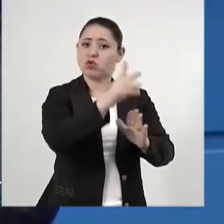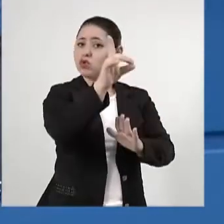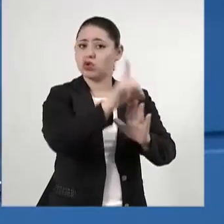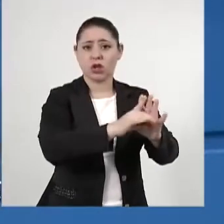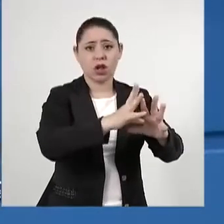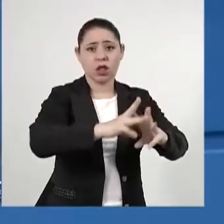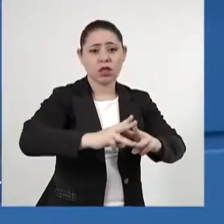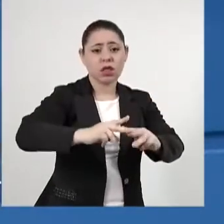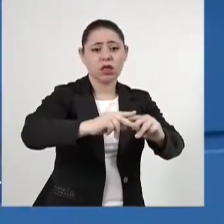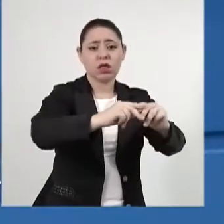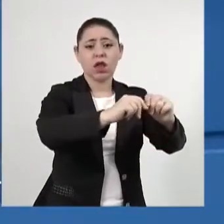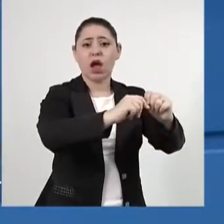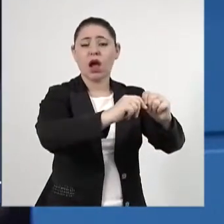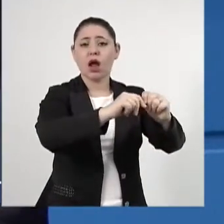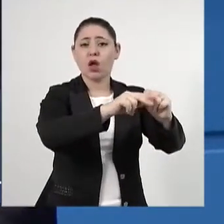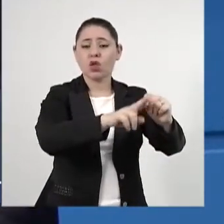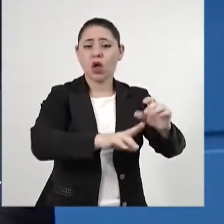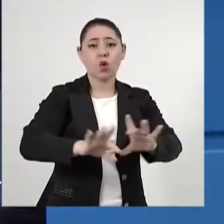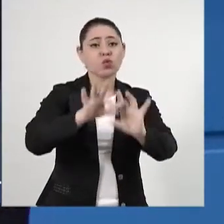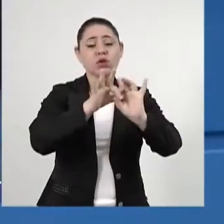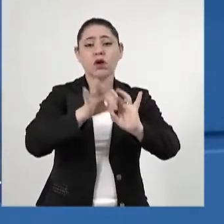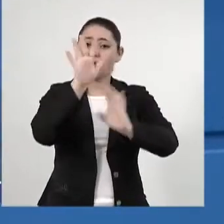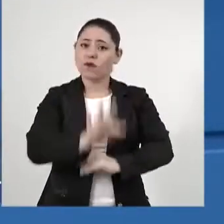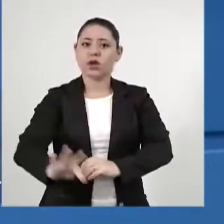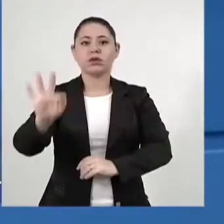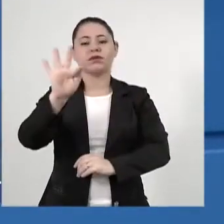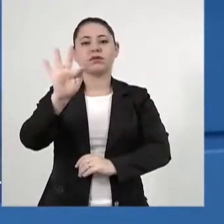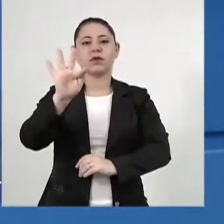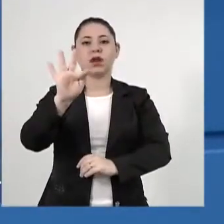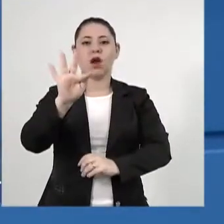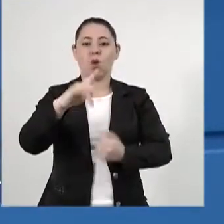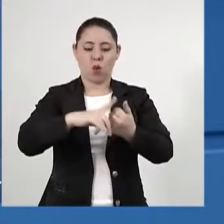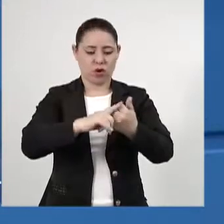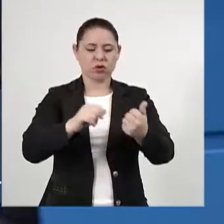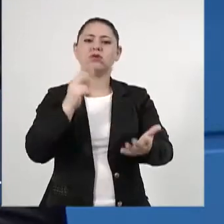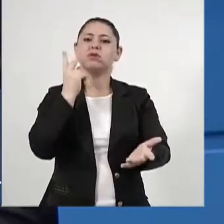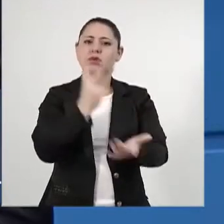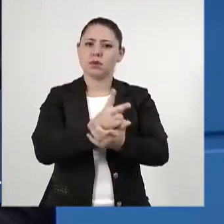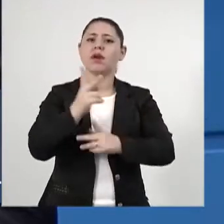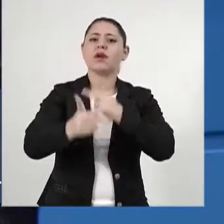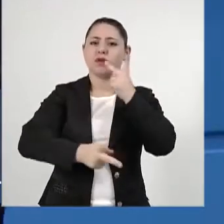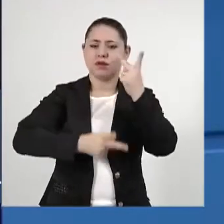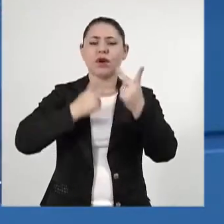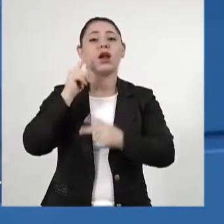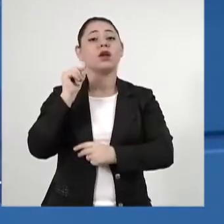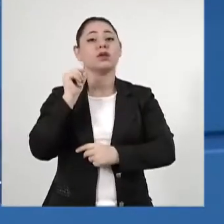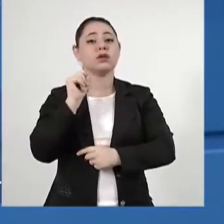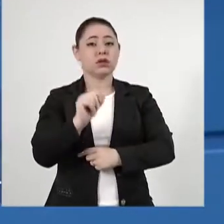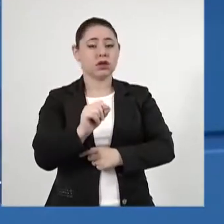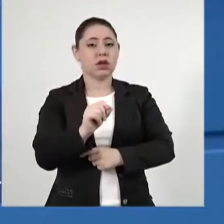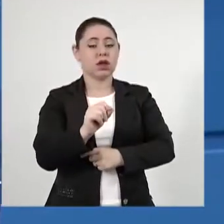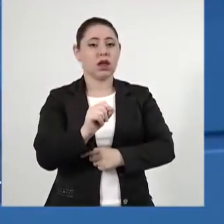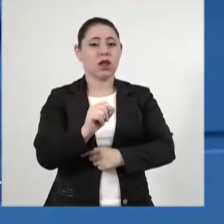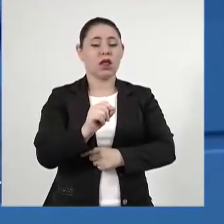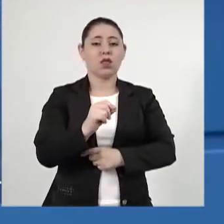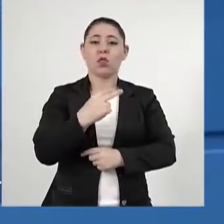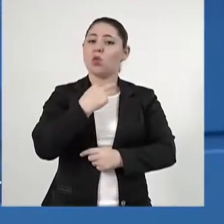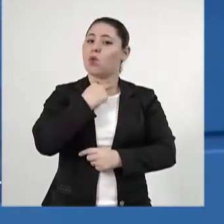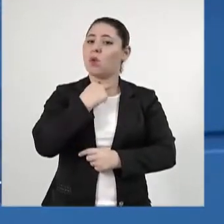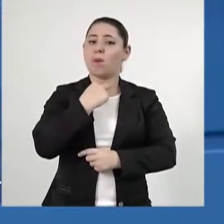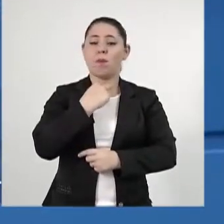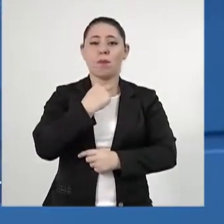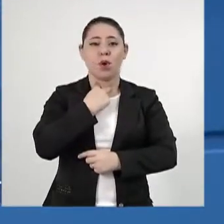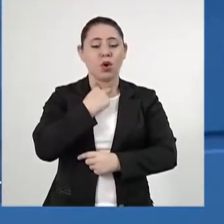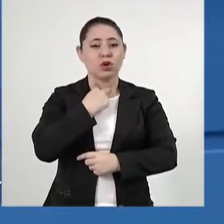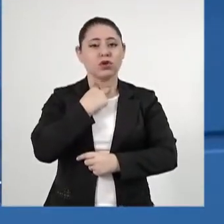sua terra, a terra é da União Federal. Esse próprio artigo continua dizendo que é inalienável,